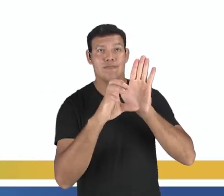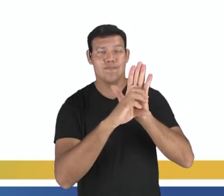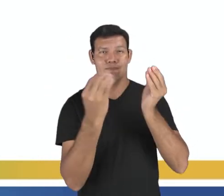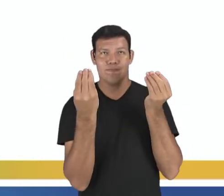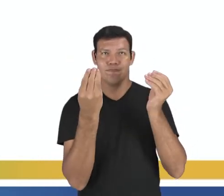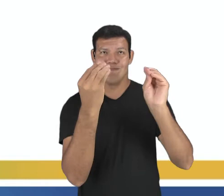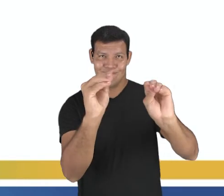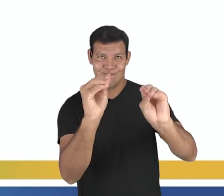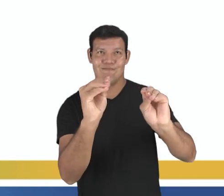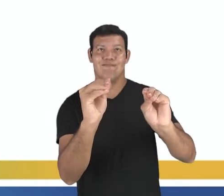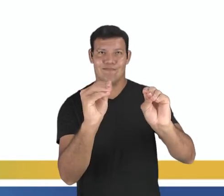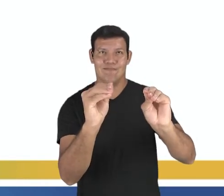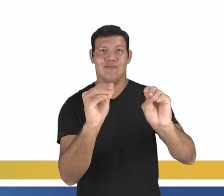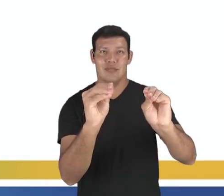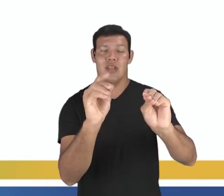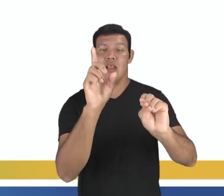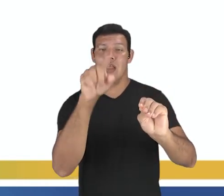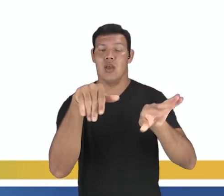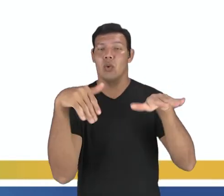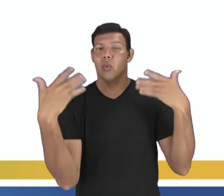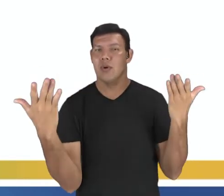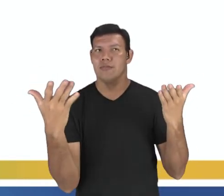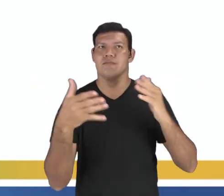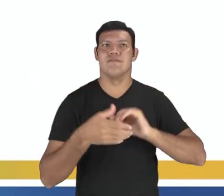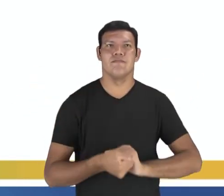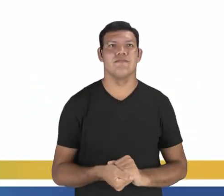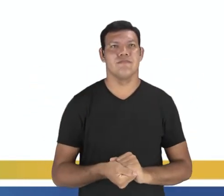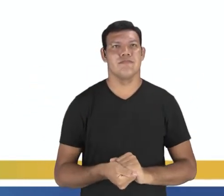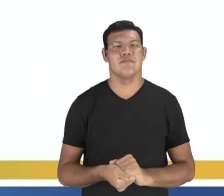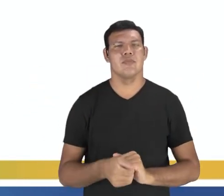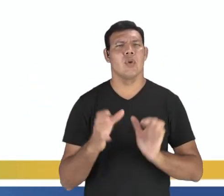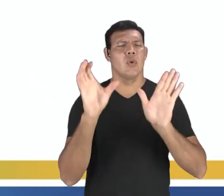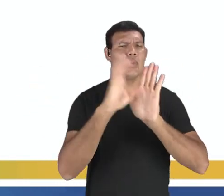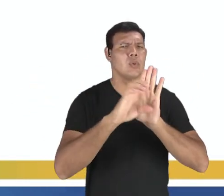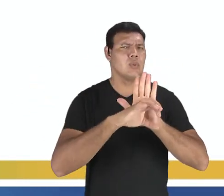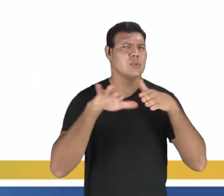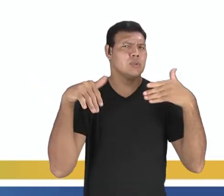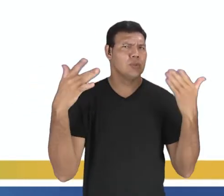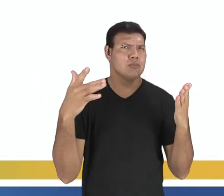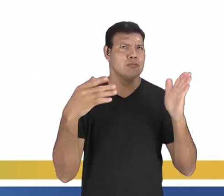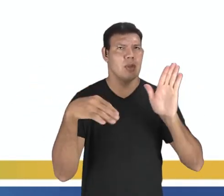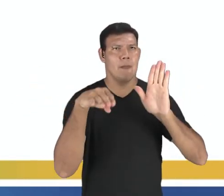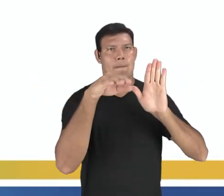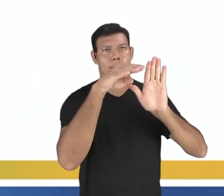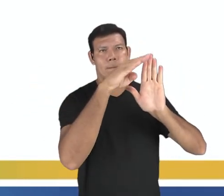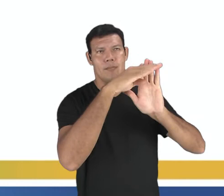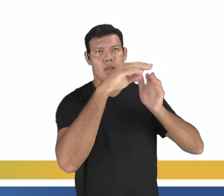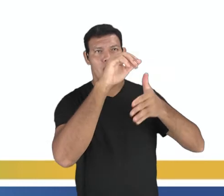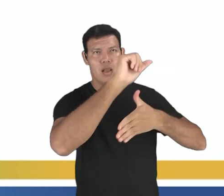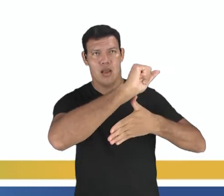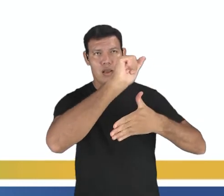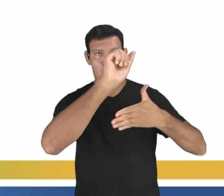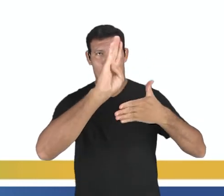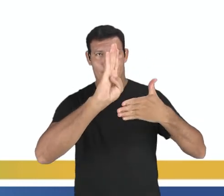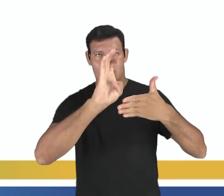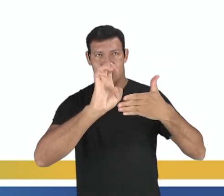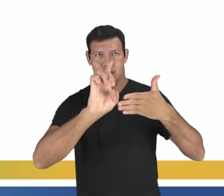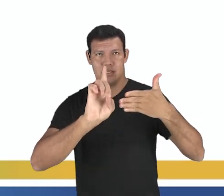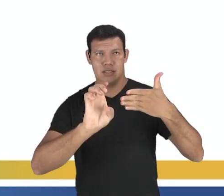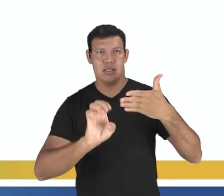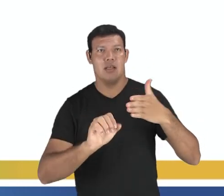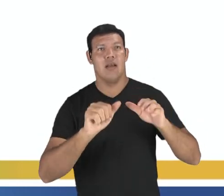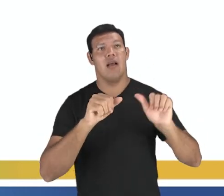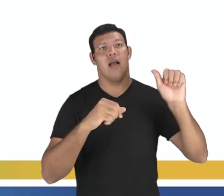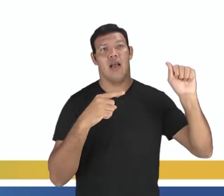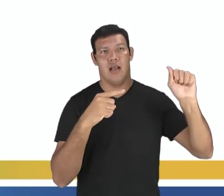adequadamente a lacuna acima então, qual conceito desses que estão aí abaixo completa aquele espaço em branco ali no